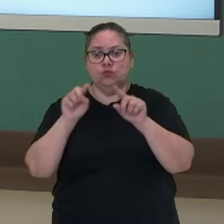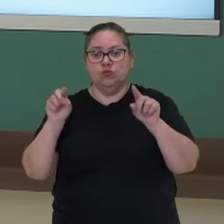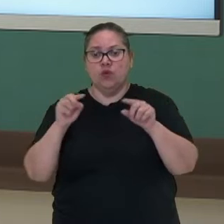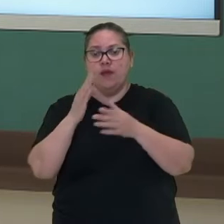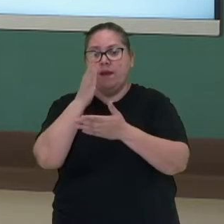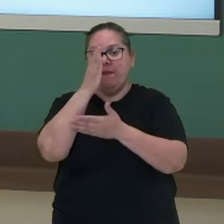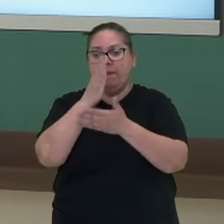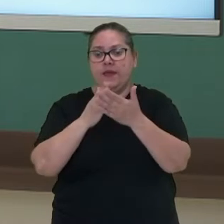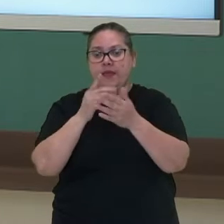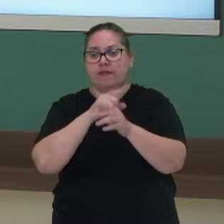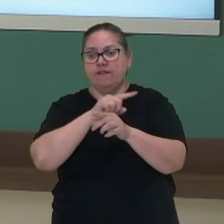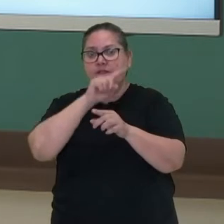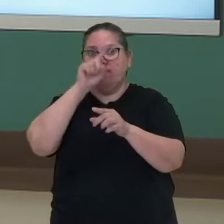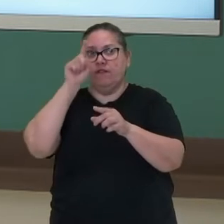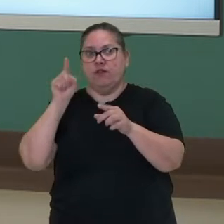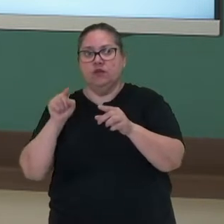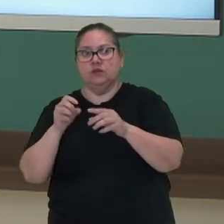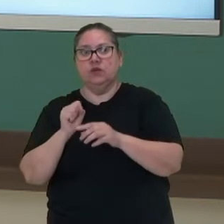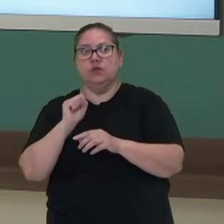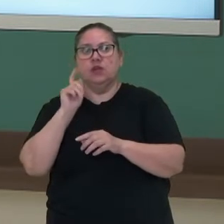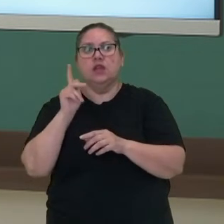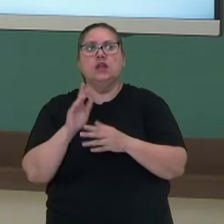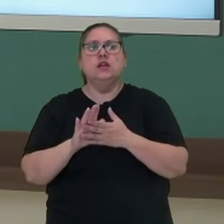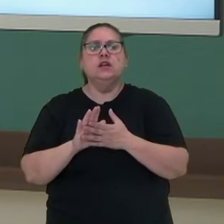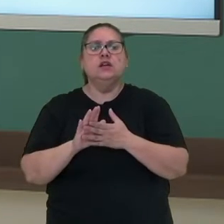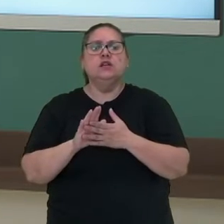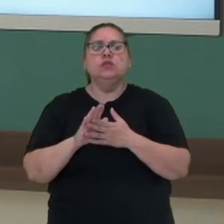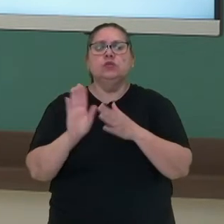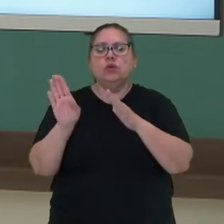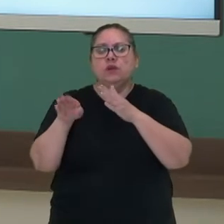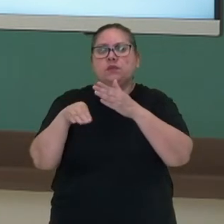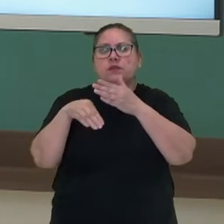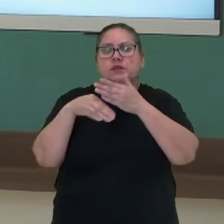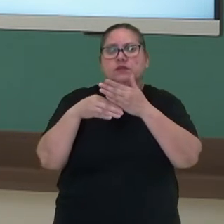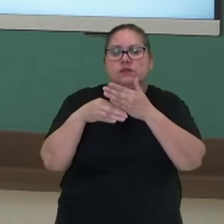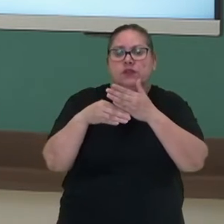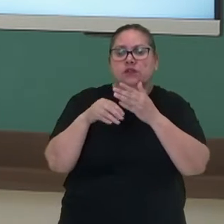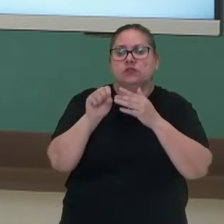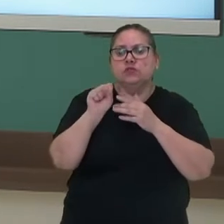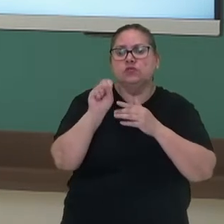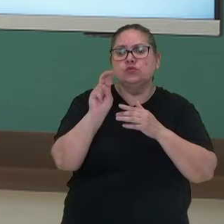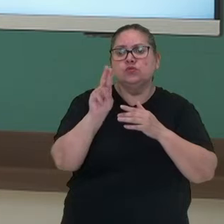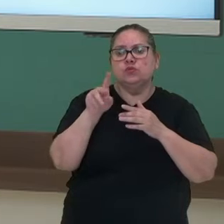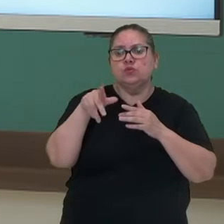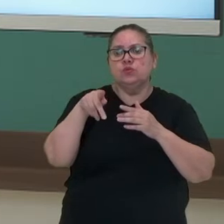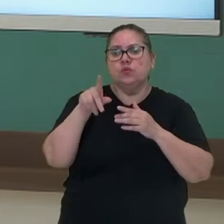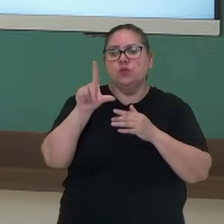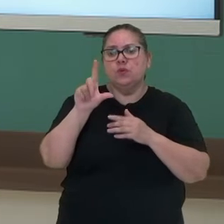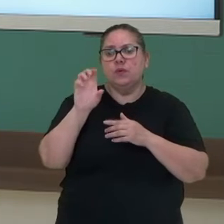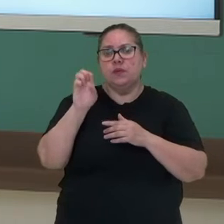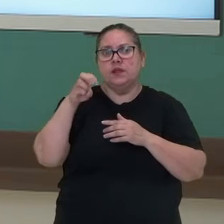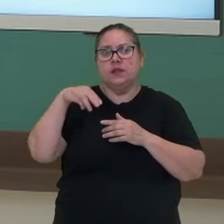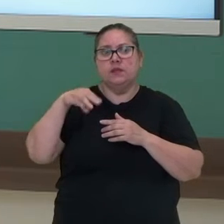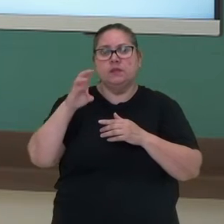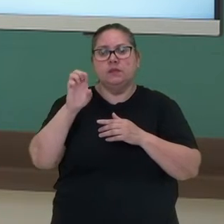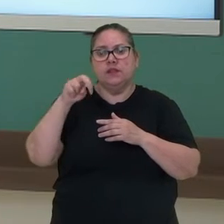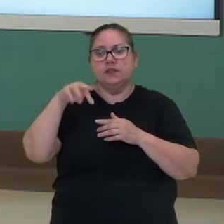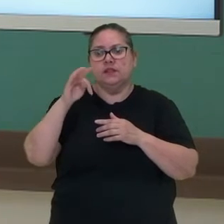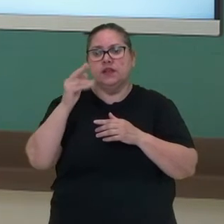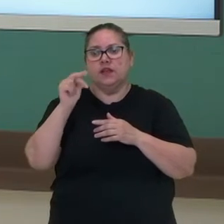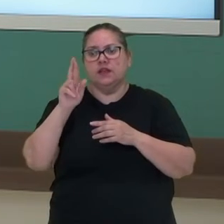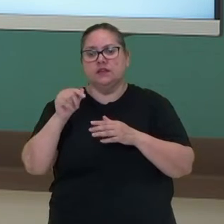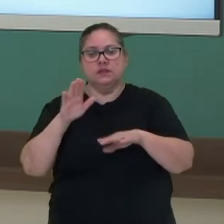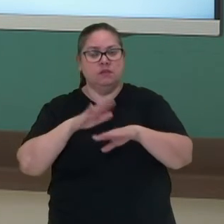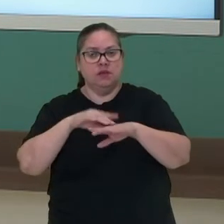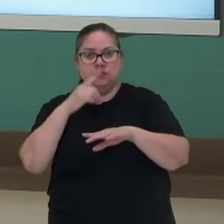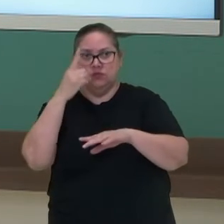meia volta, ok? E ângulos complementares e suplementares. Então, estou falando de mais de um. Então,